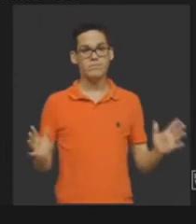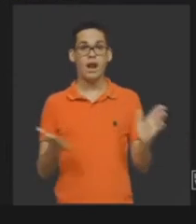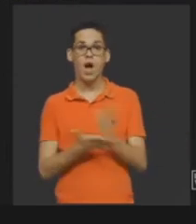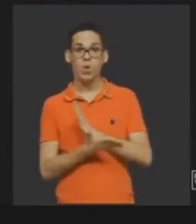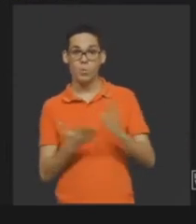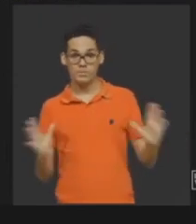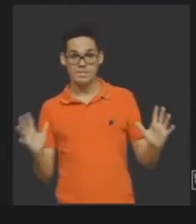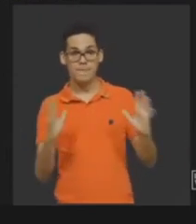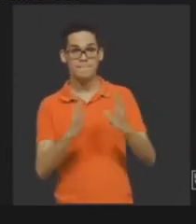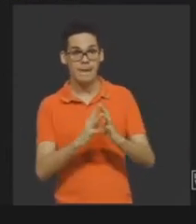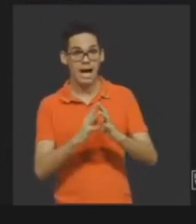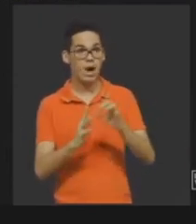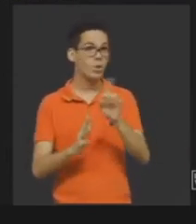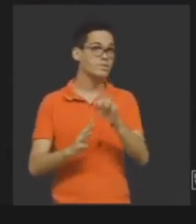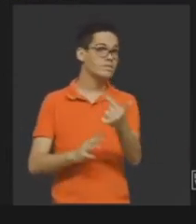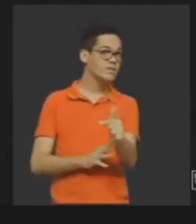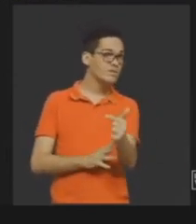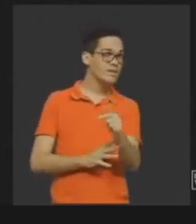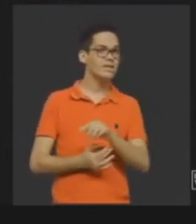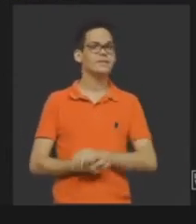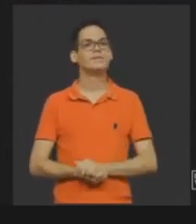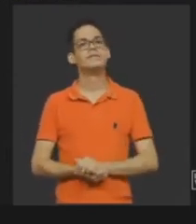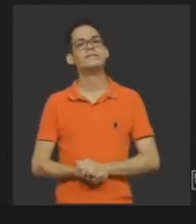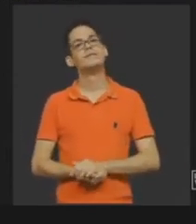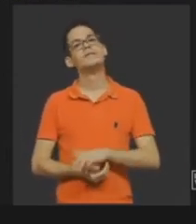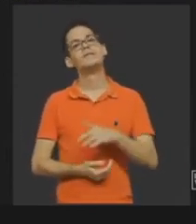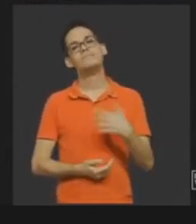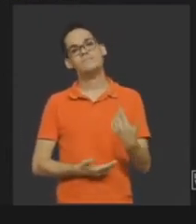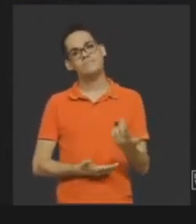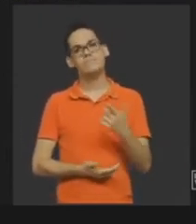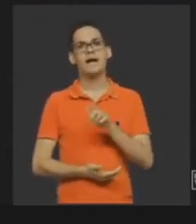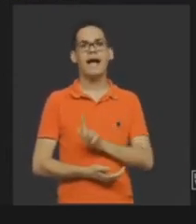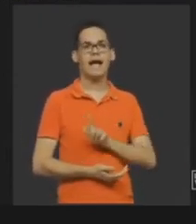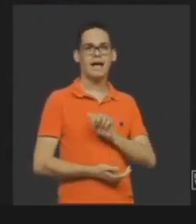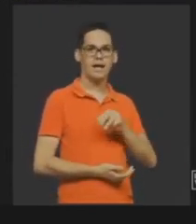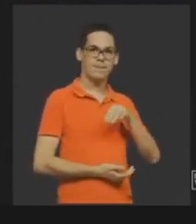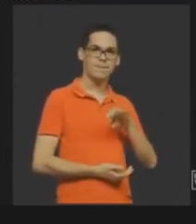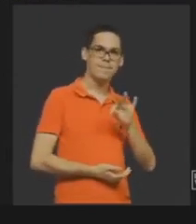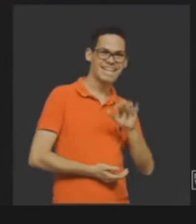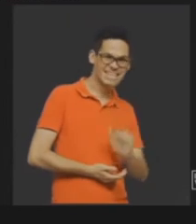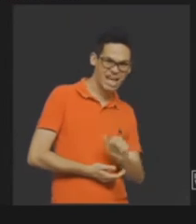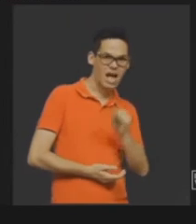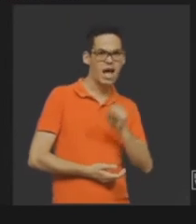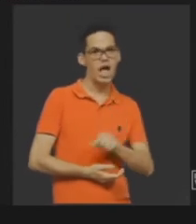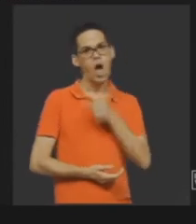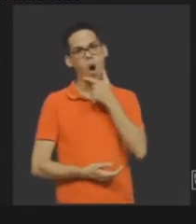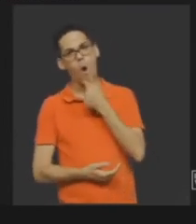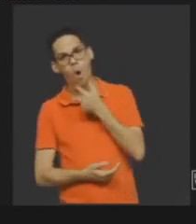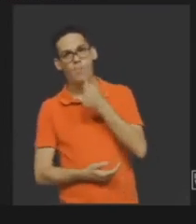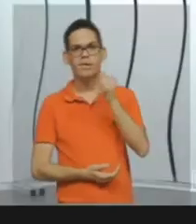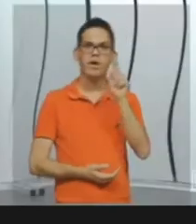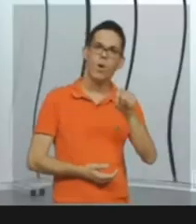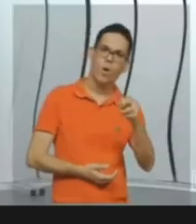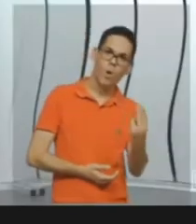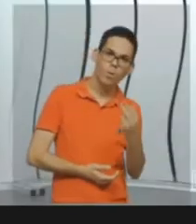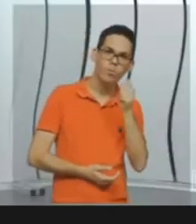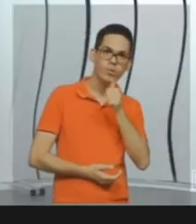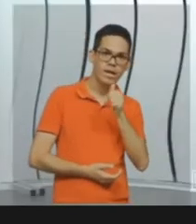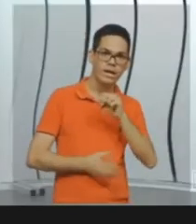Os gametas humanos são as nossas células que não têm cromossomo par. Não faz par, é apenas um cromossomo de cada